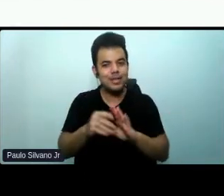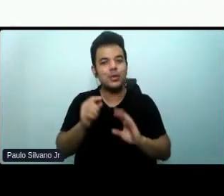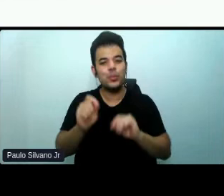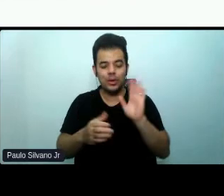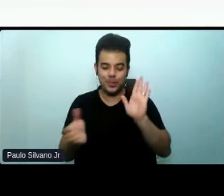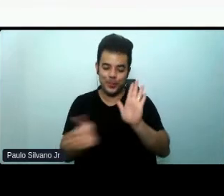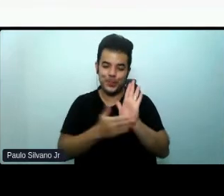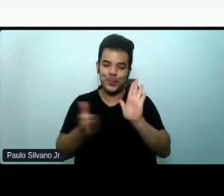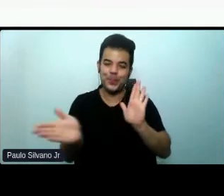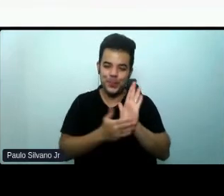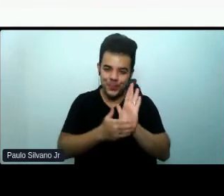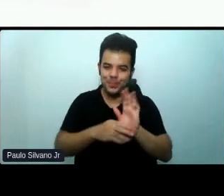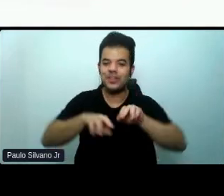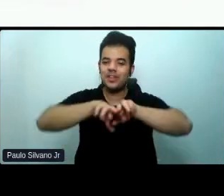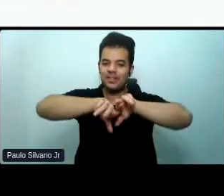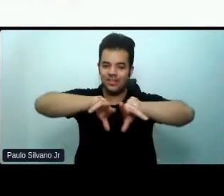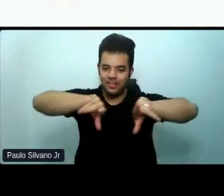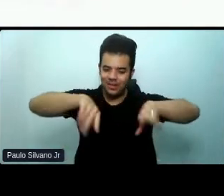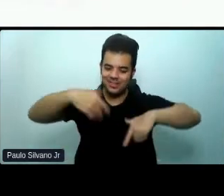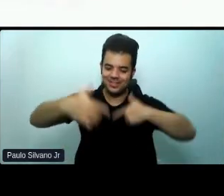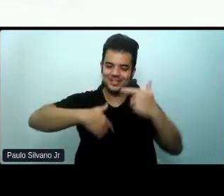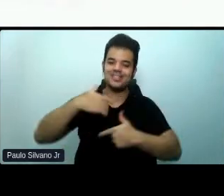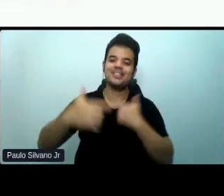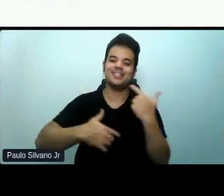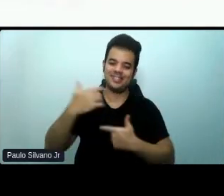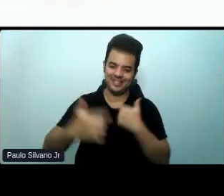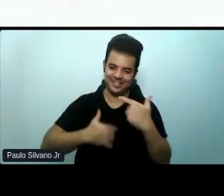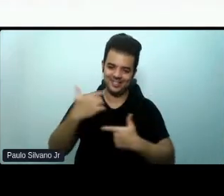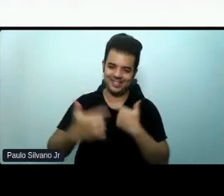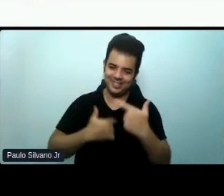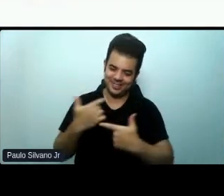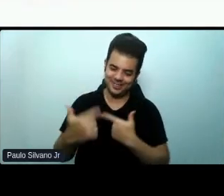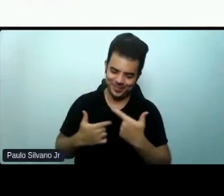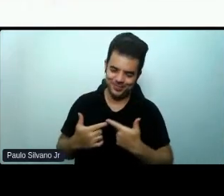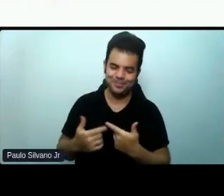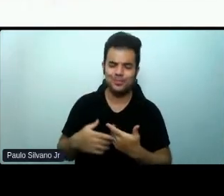propostas de trabalho, né? Ah,